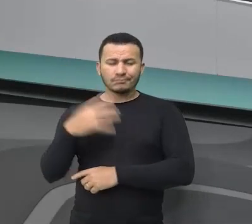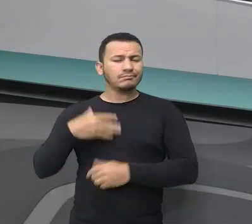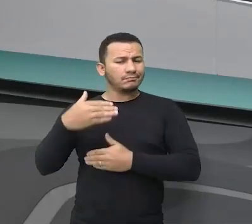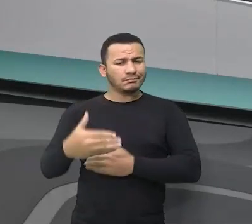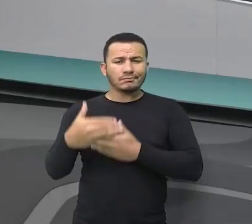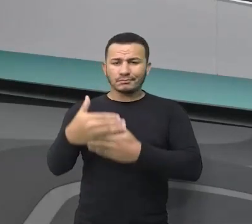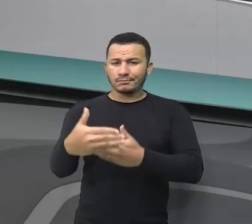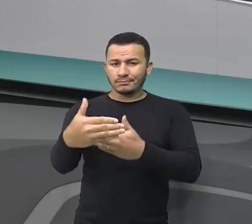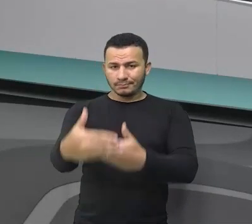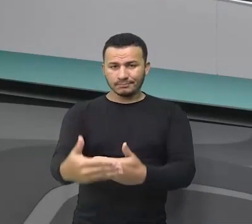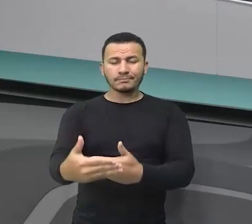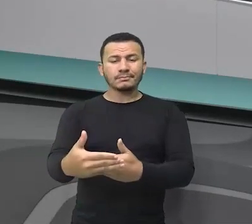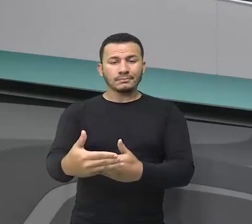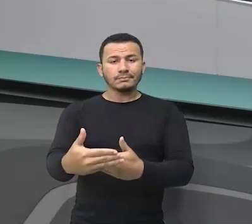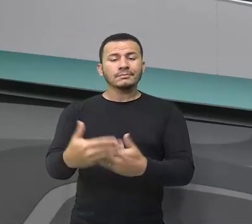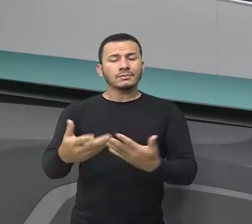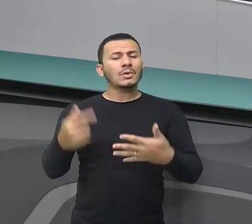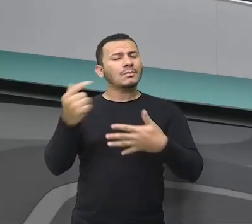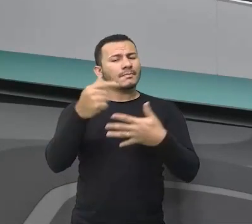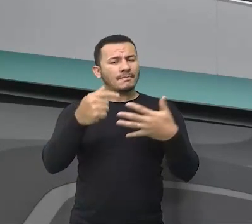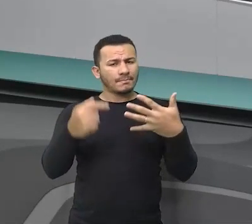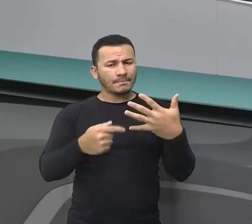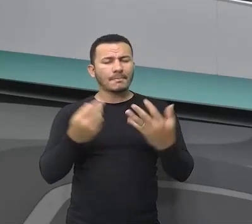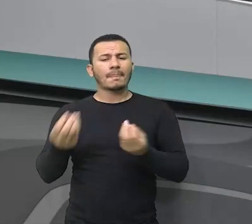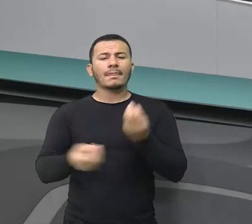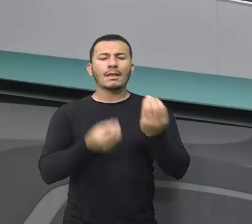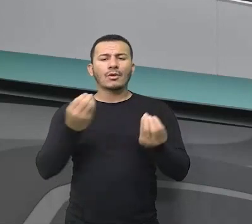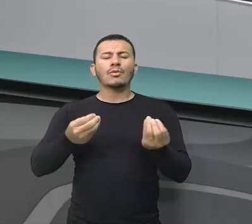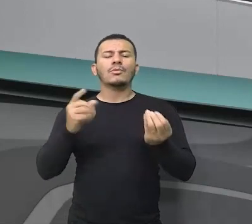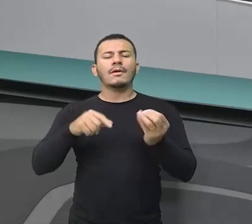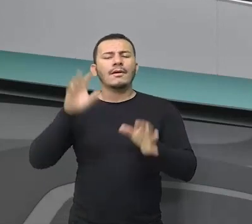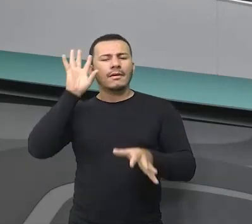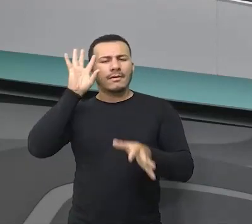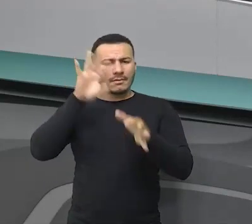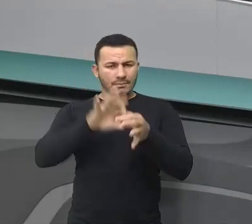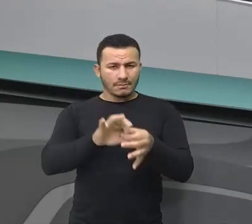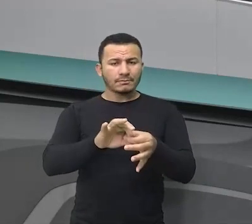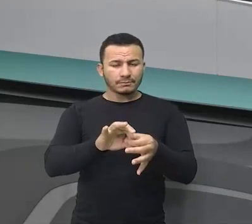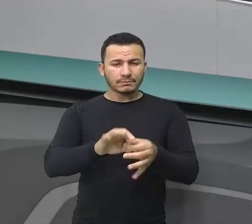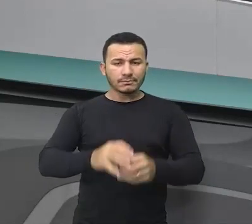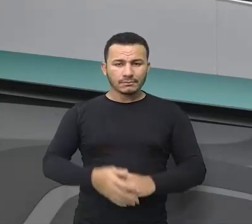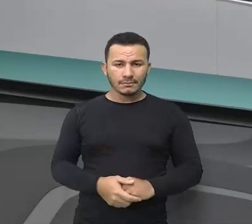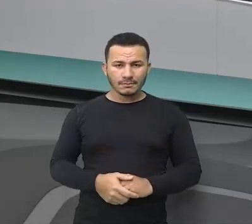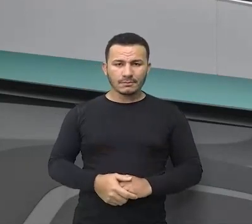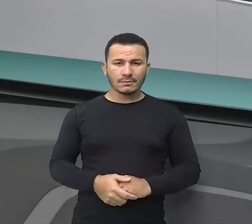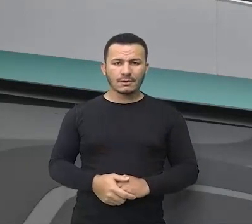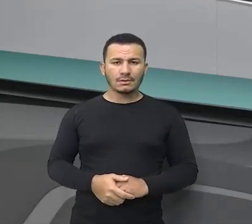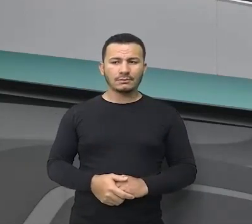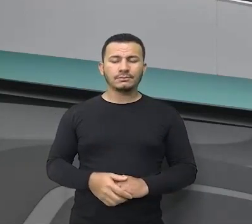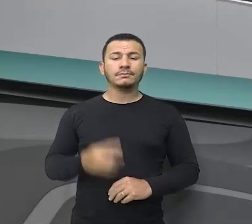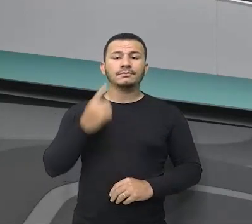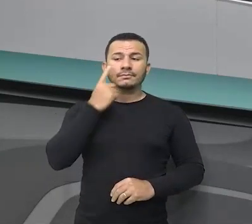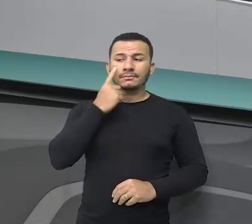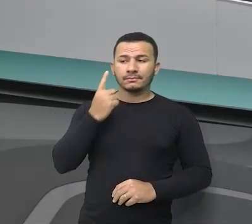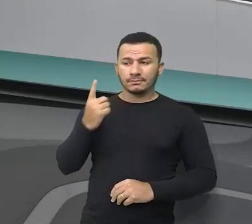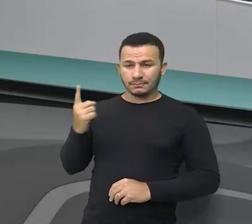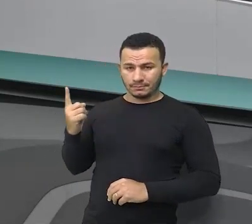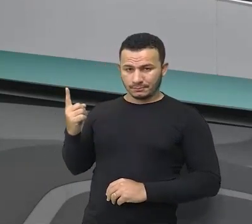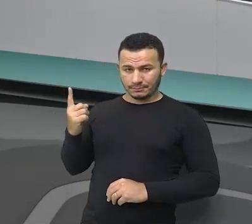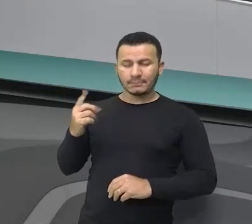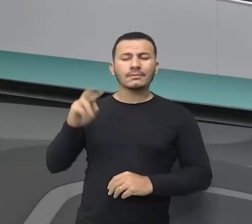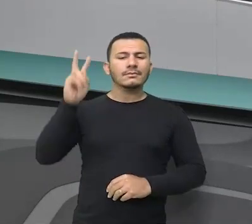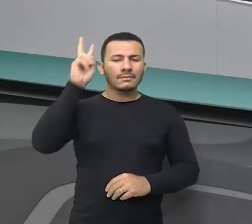por diante. Ok, pessoal? Tudo isso para a gente entrar num contexto. E aqui é interessante frisar.